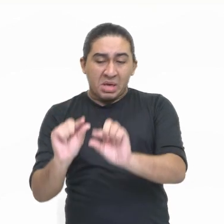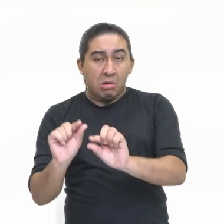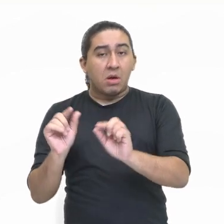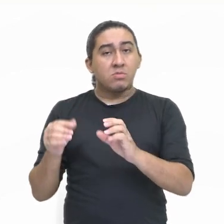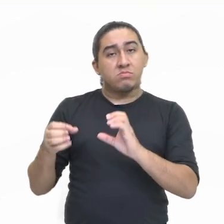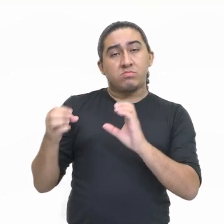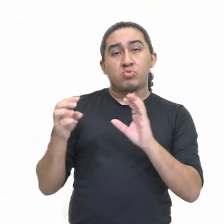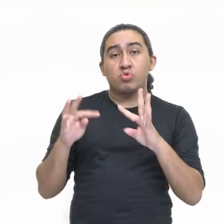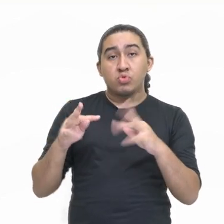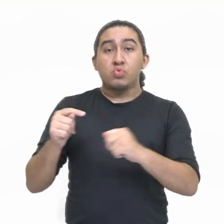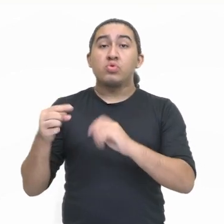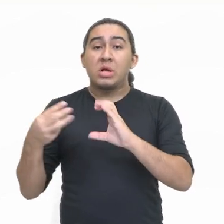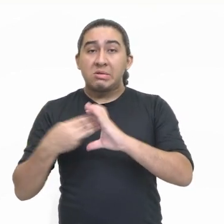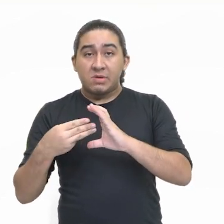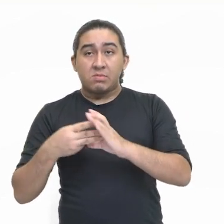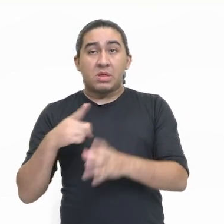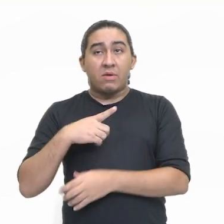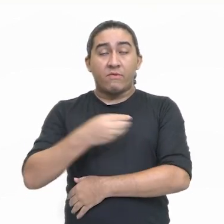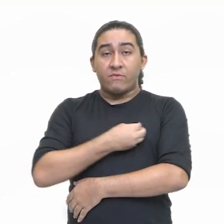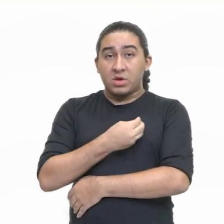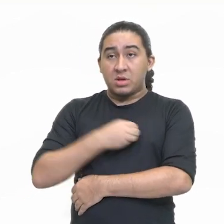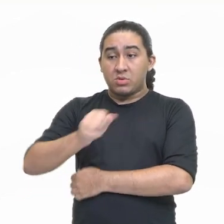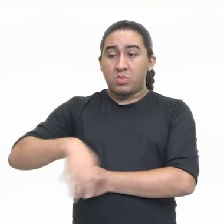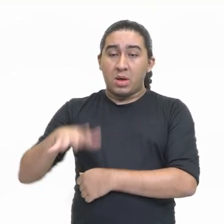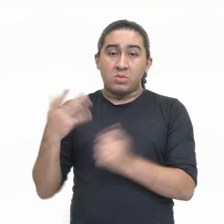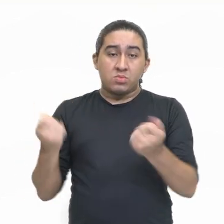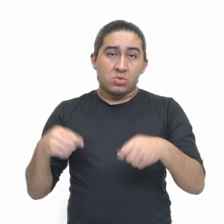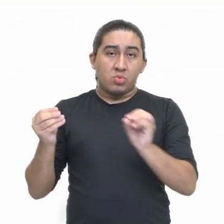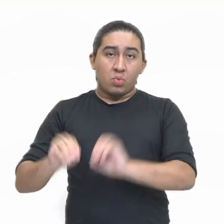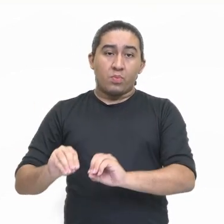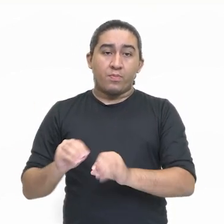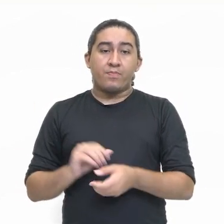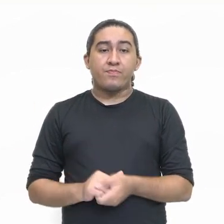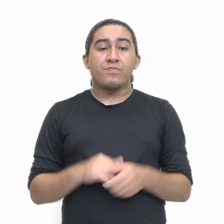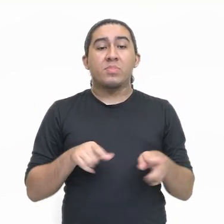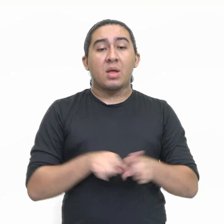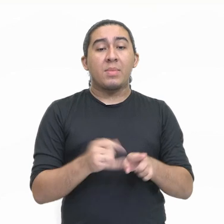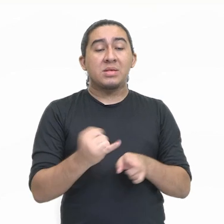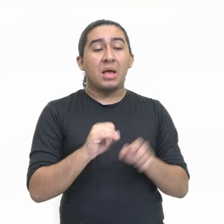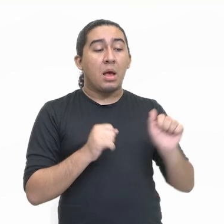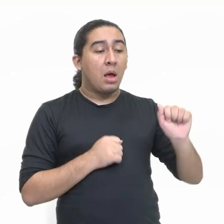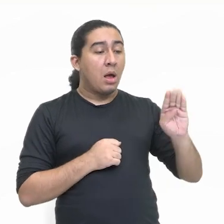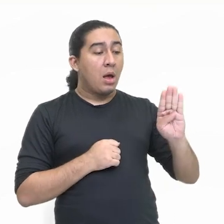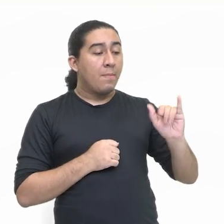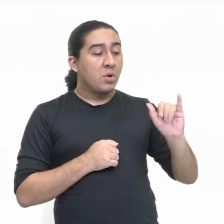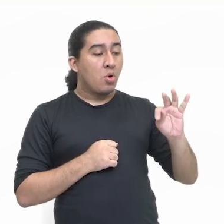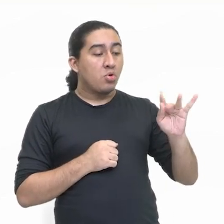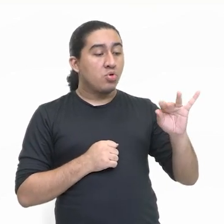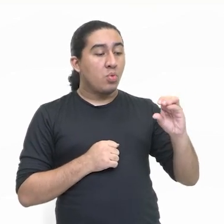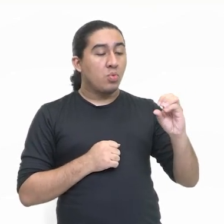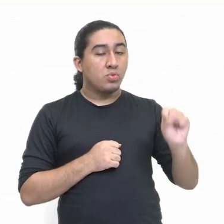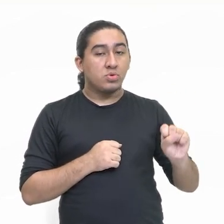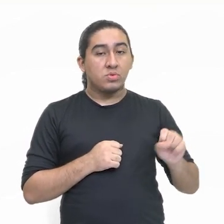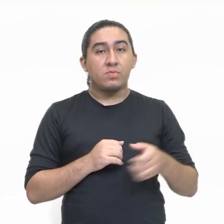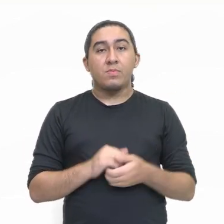tudo que é ser vivo que está no ambiente e os componentes abióticos